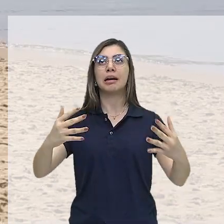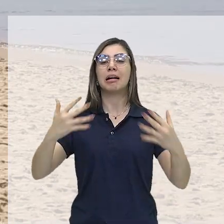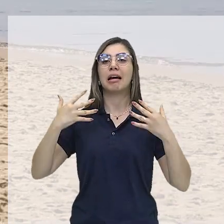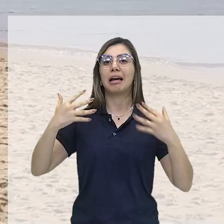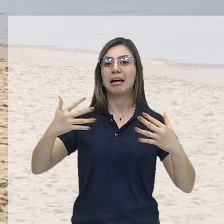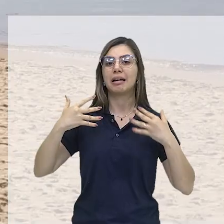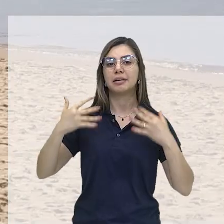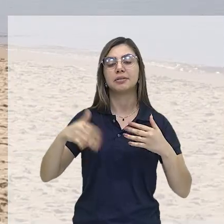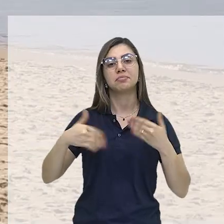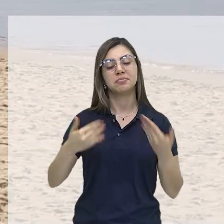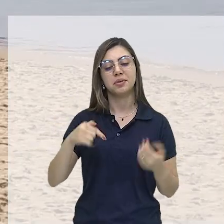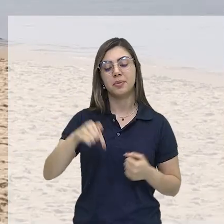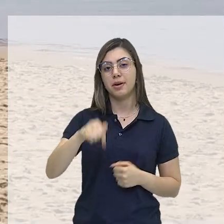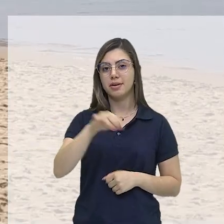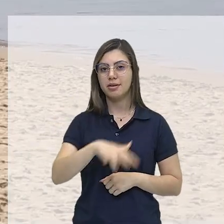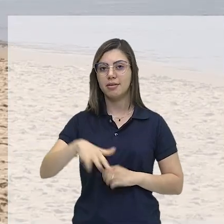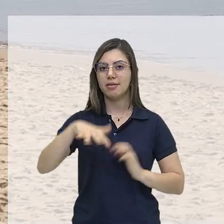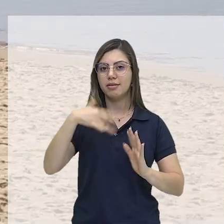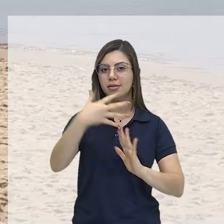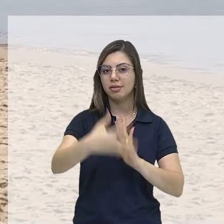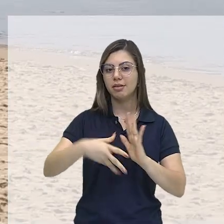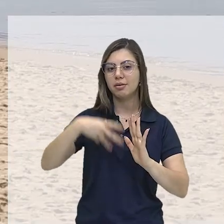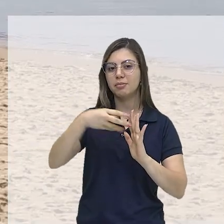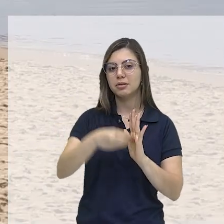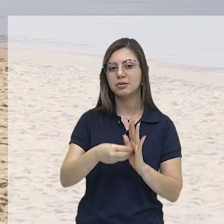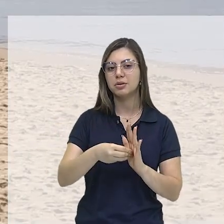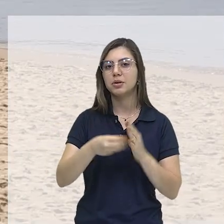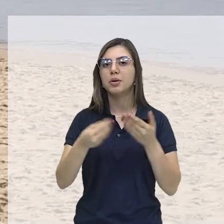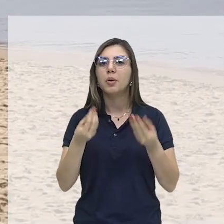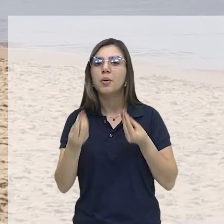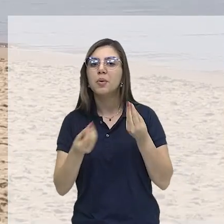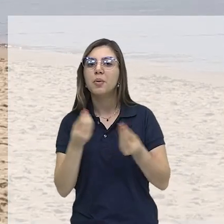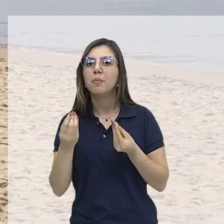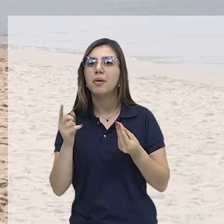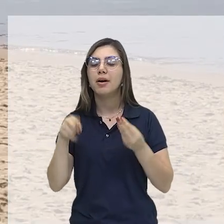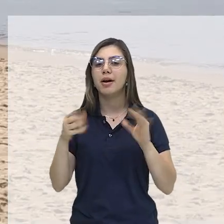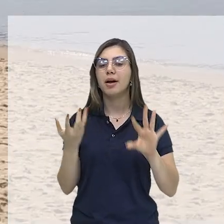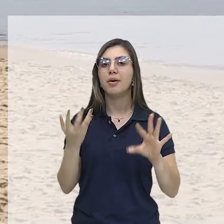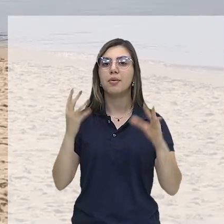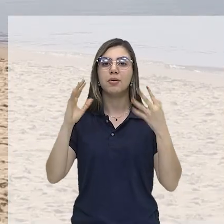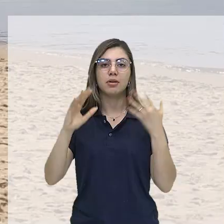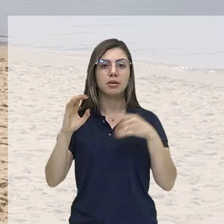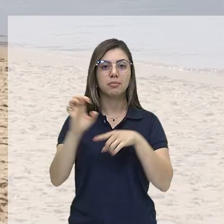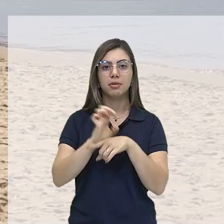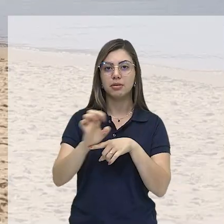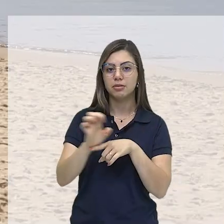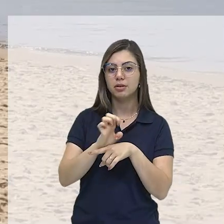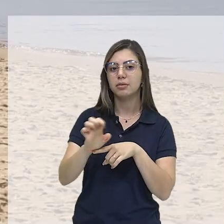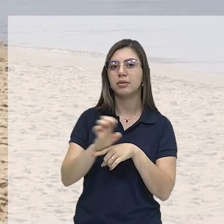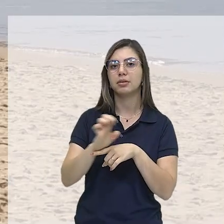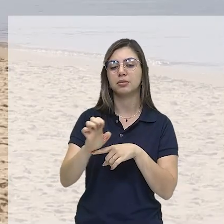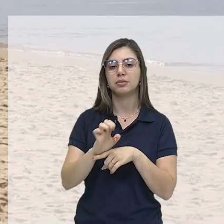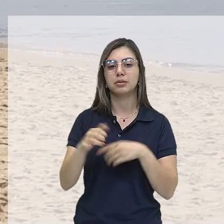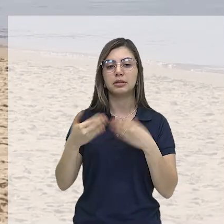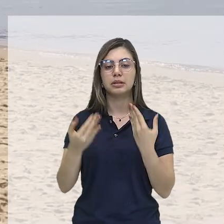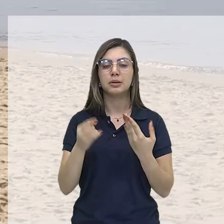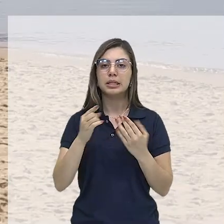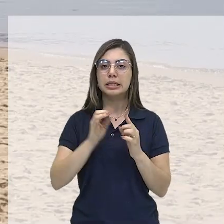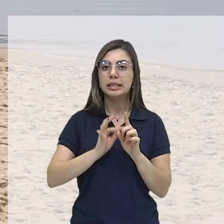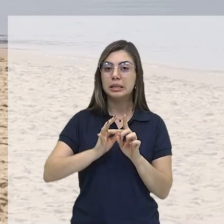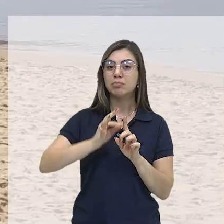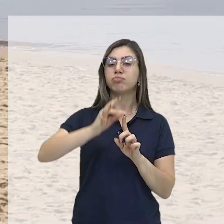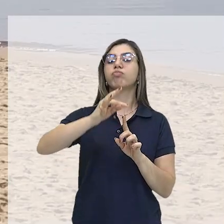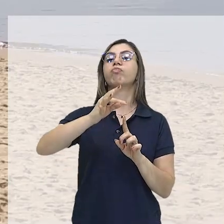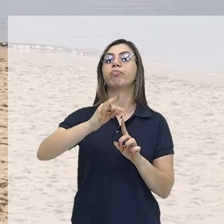quentes, como este. E aqui na Amazônia, nós estamos em uma região de clima